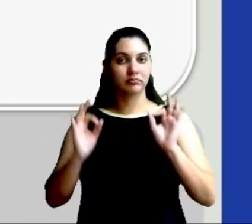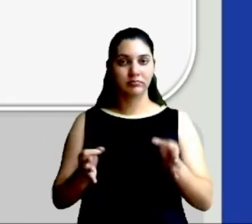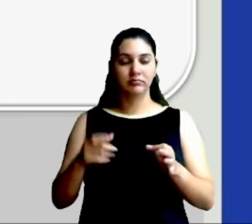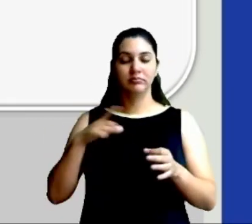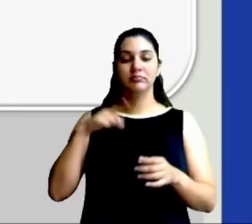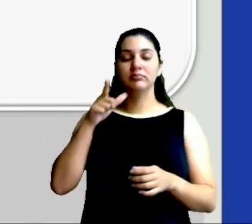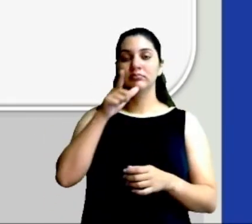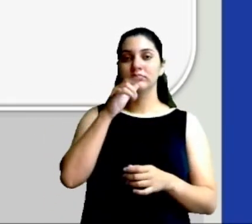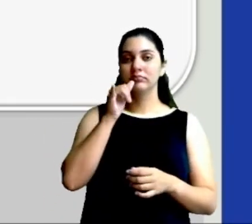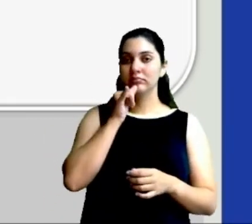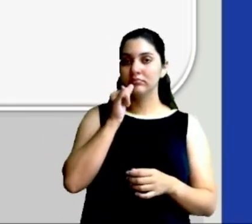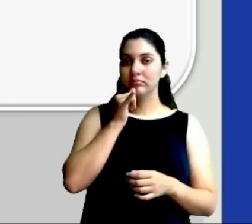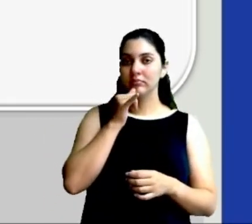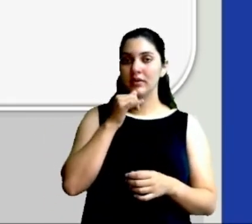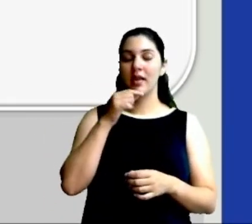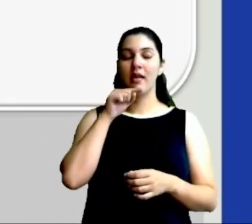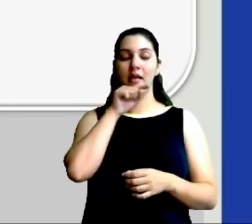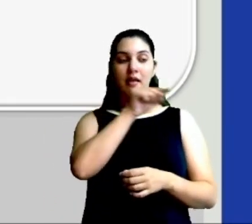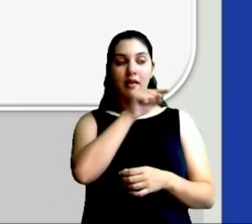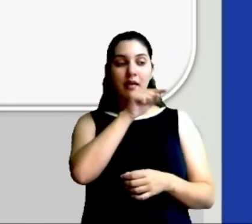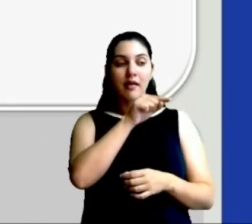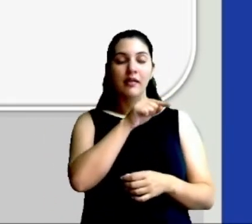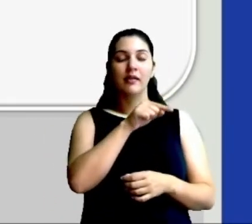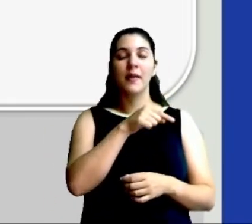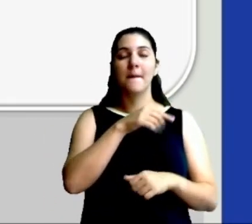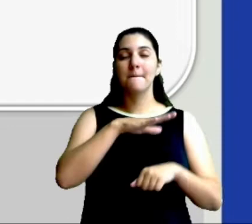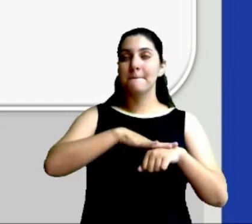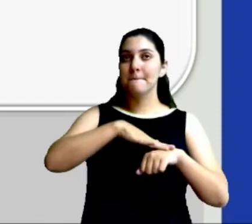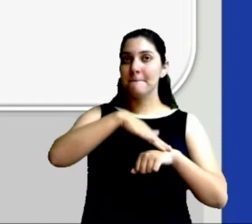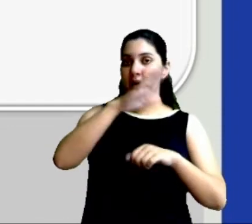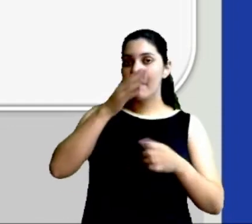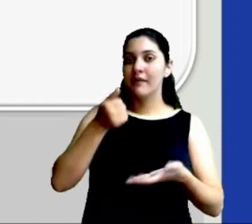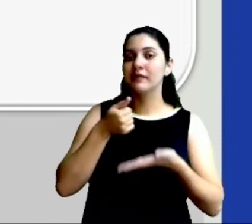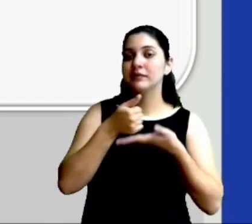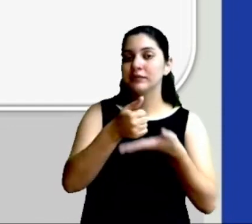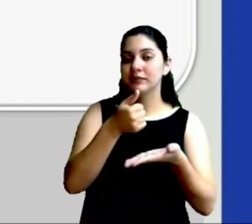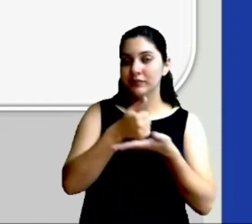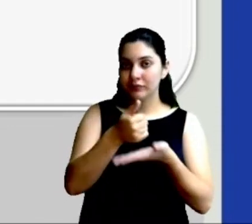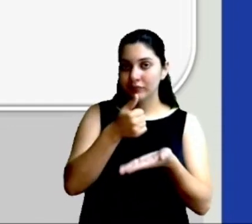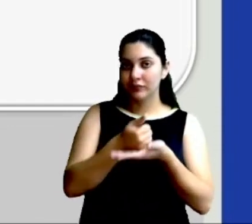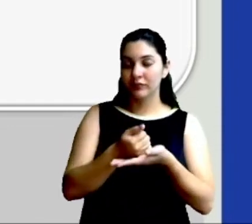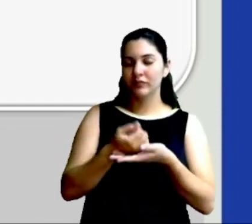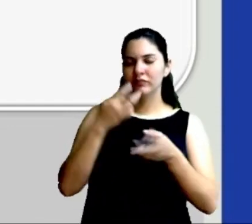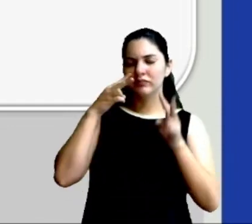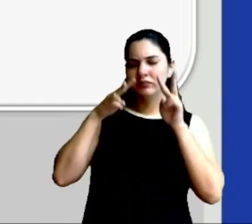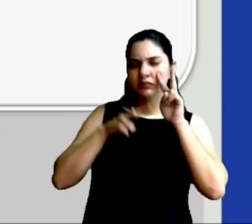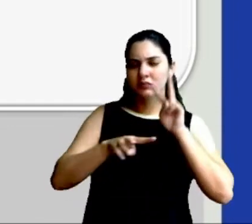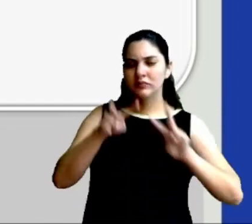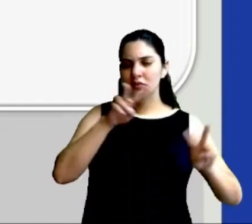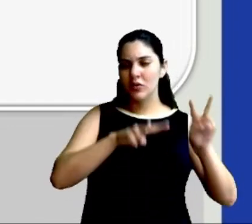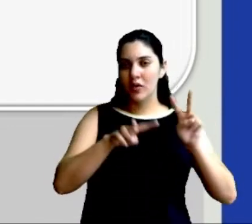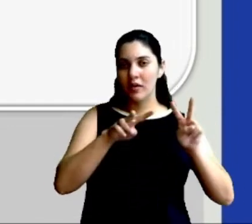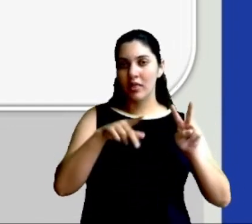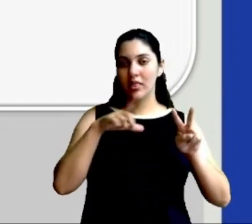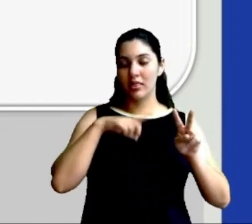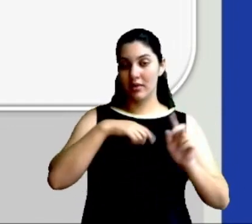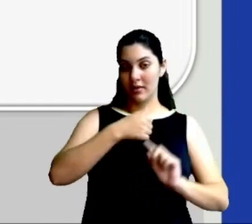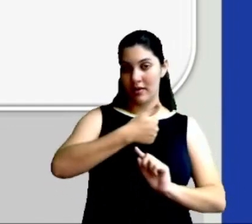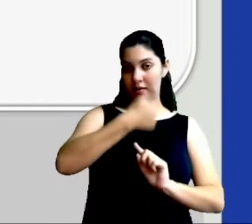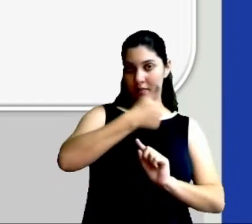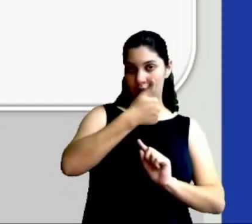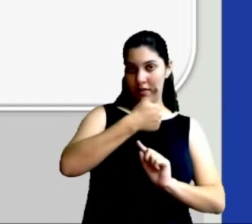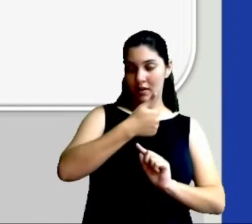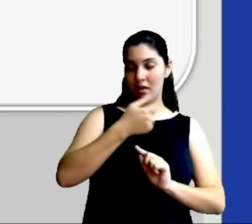o exemplo. Ele foi um dos que mais contribuiu. Então, dá uma olhadinha que eu tenho aí essa primeira e